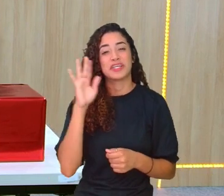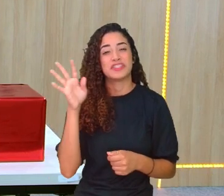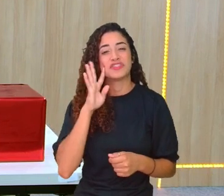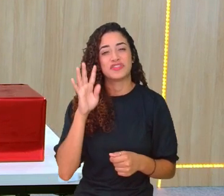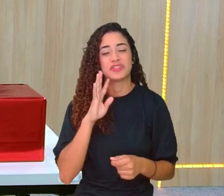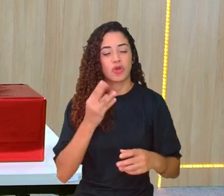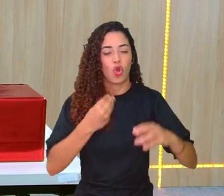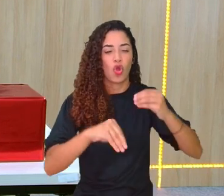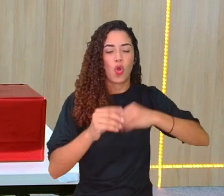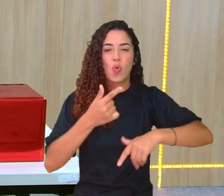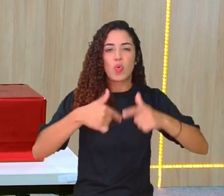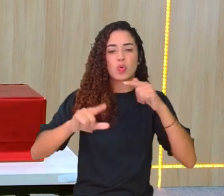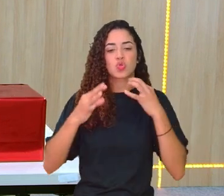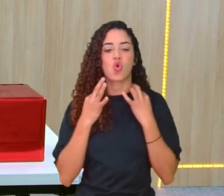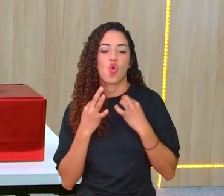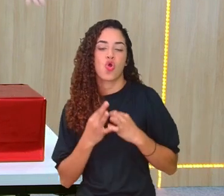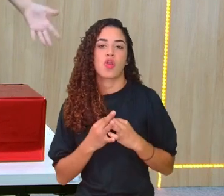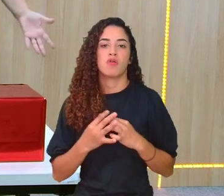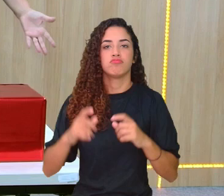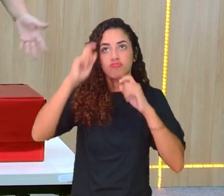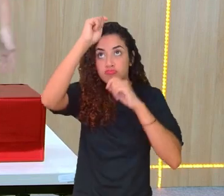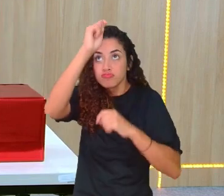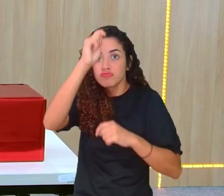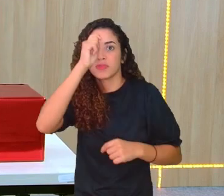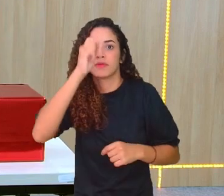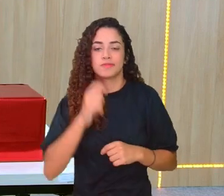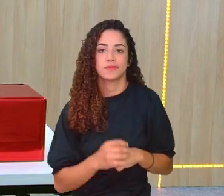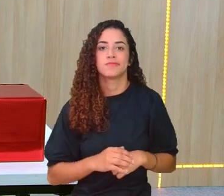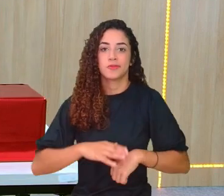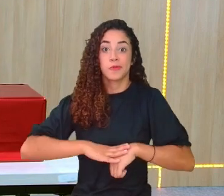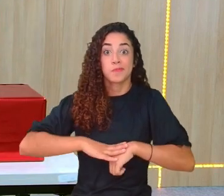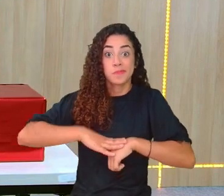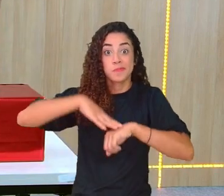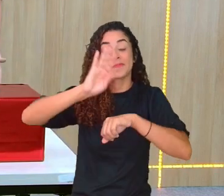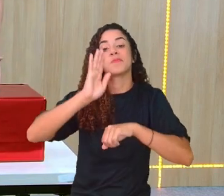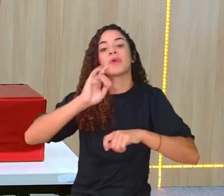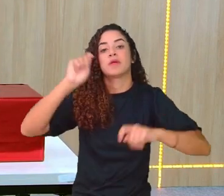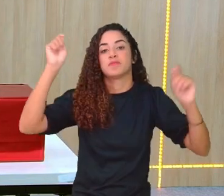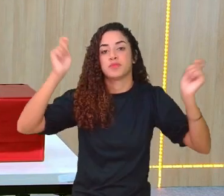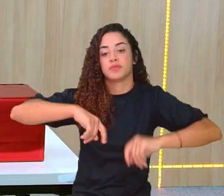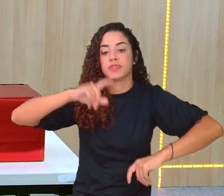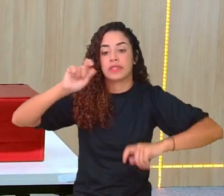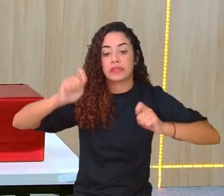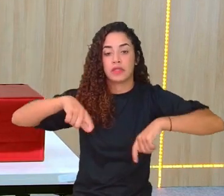mais chapéu, mais... Ia ficar bem mais possibilidades. Mas bora